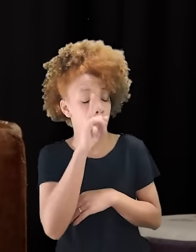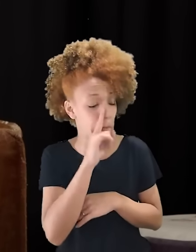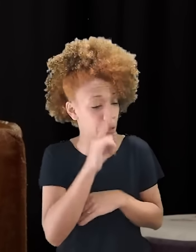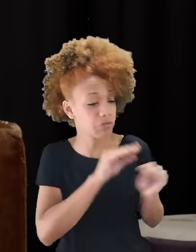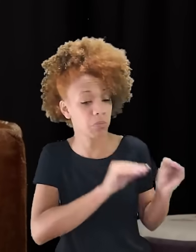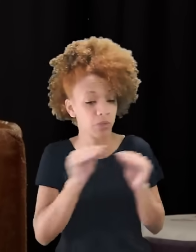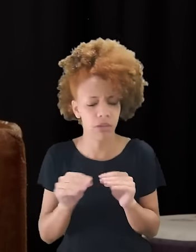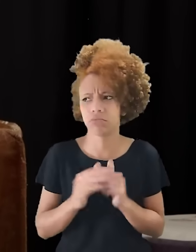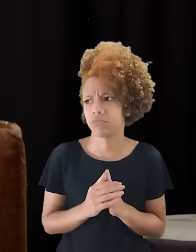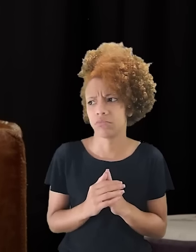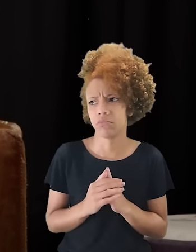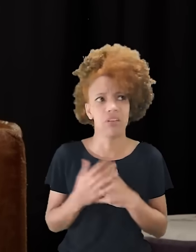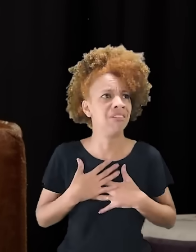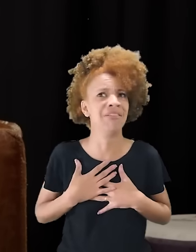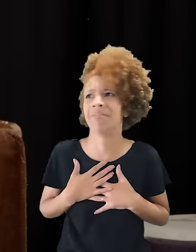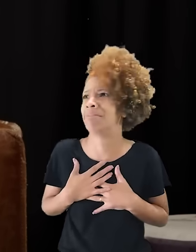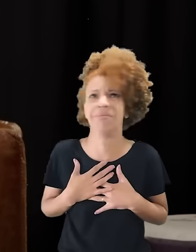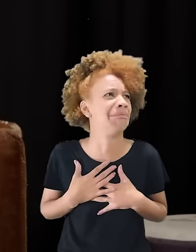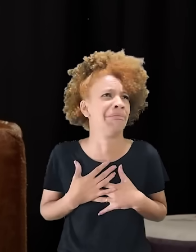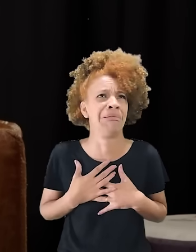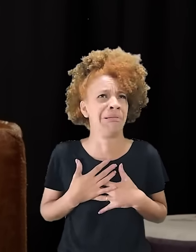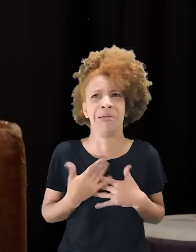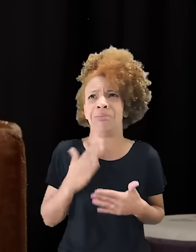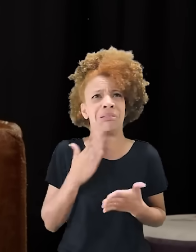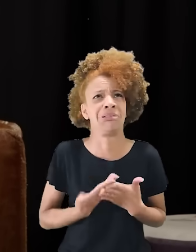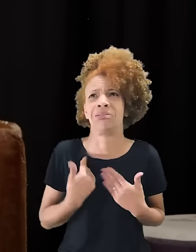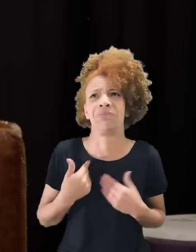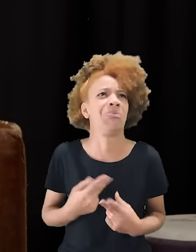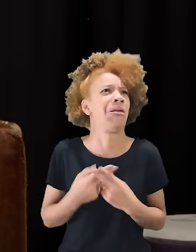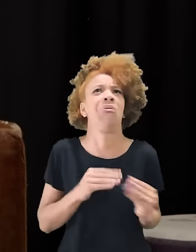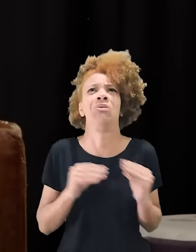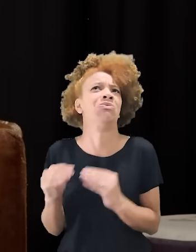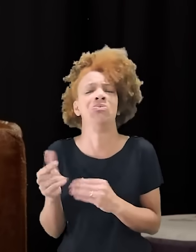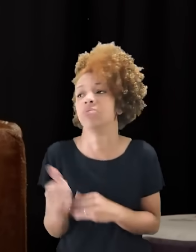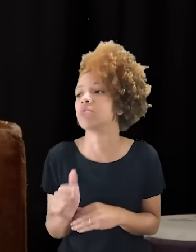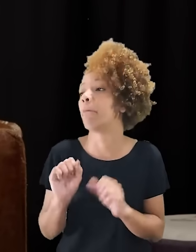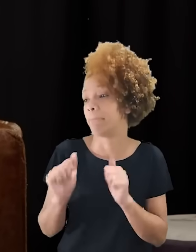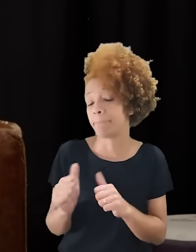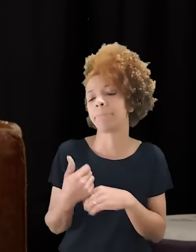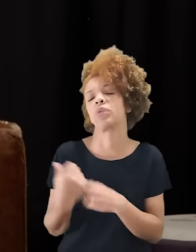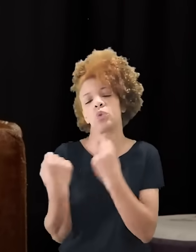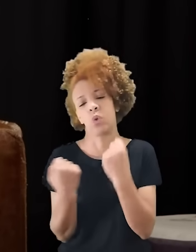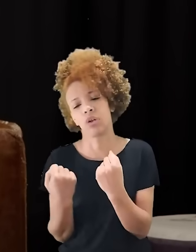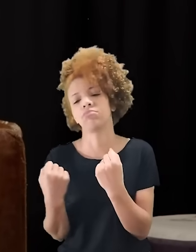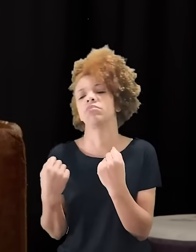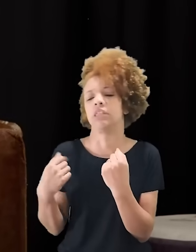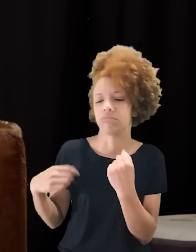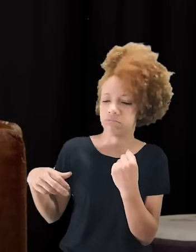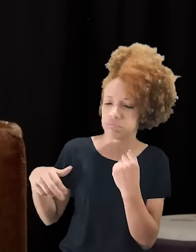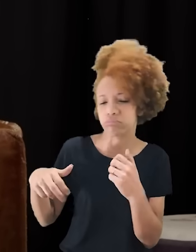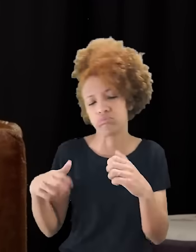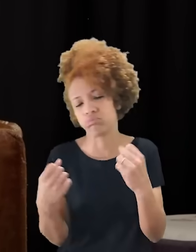perigoso para ela vamos mudar ela de lugar fiquei desesperada falei meu Deus tô acreditando que eles vão me levar para outro lugar Beleza Me colocaram de novo no carro com a